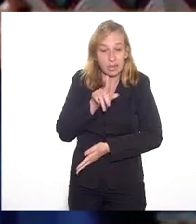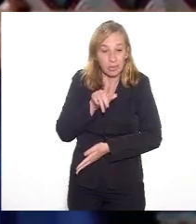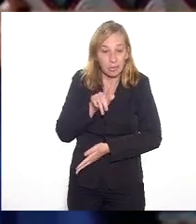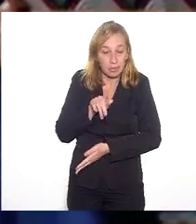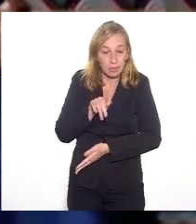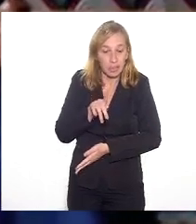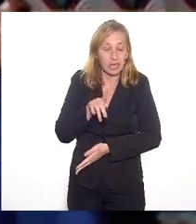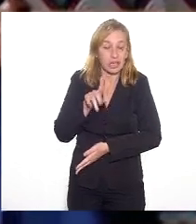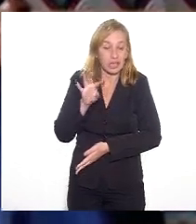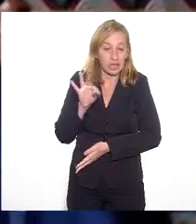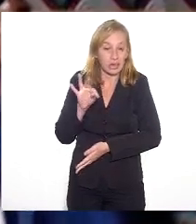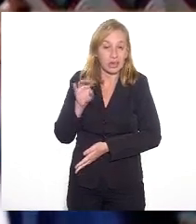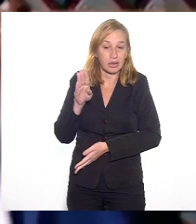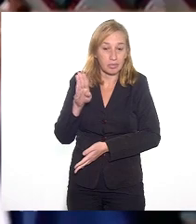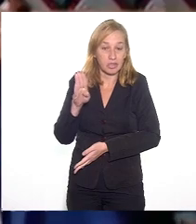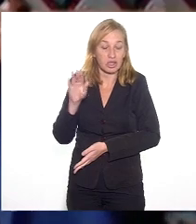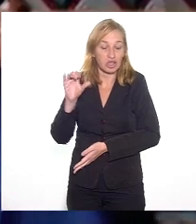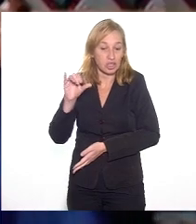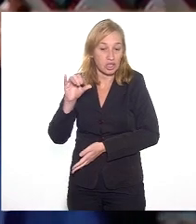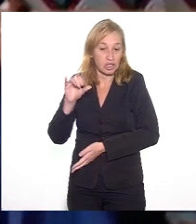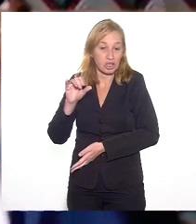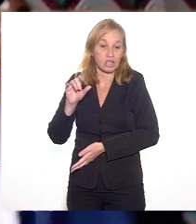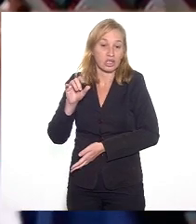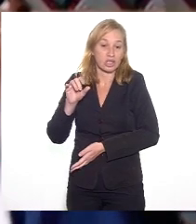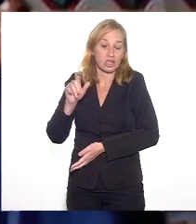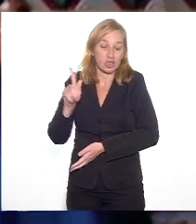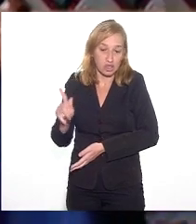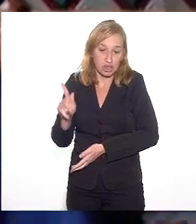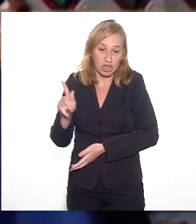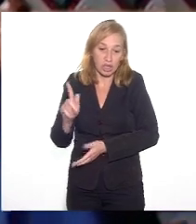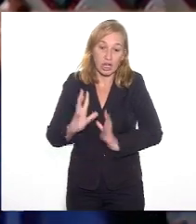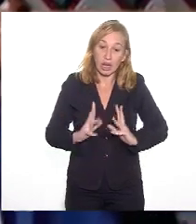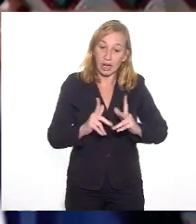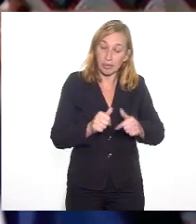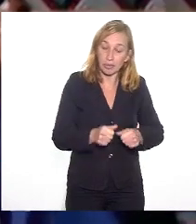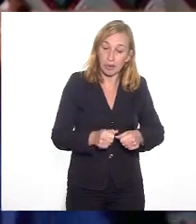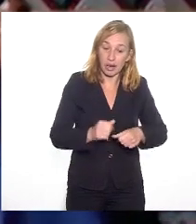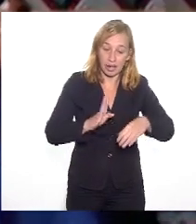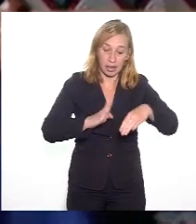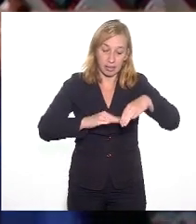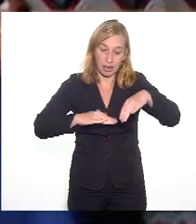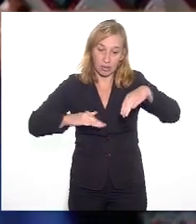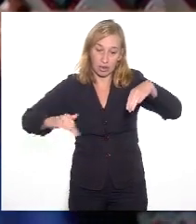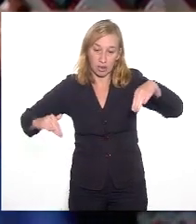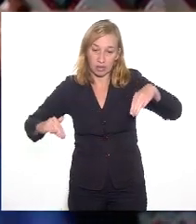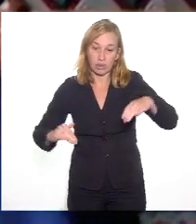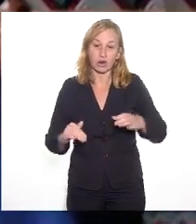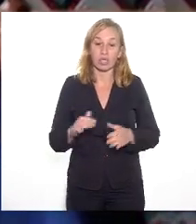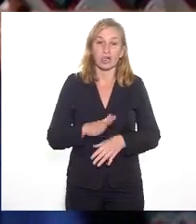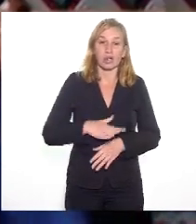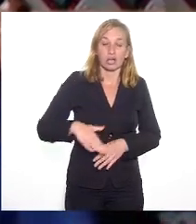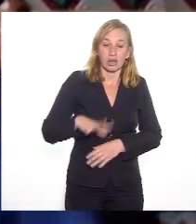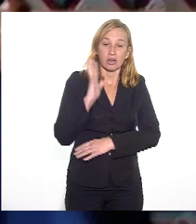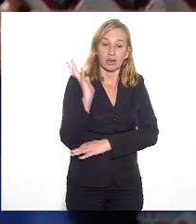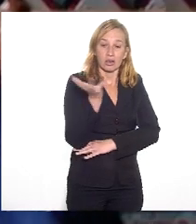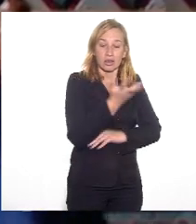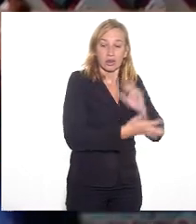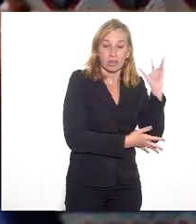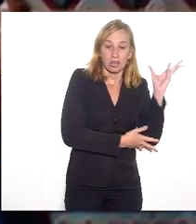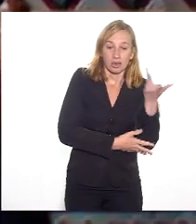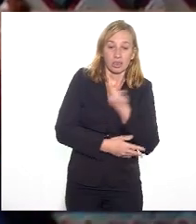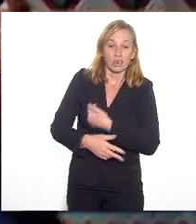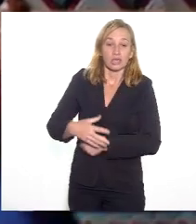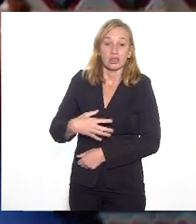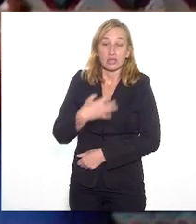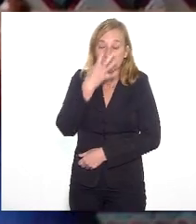Programa de Despoluição da Baía de Guanabara, uma dívida histórica com uma questão ambiental grave e importante